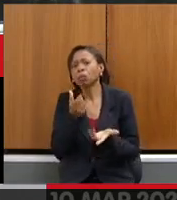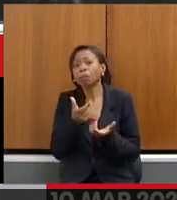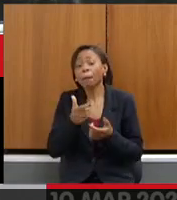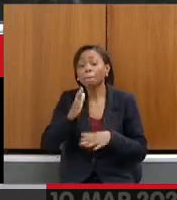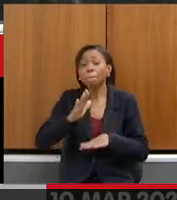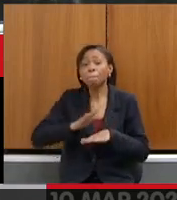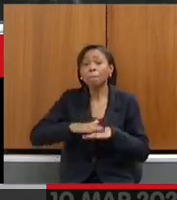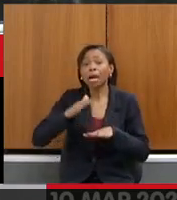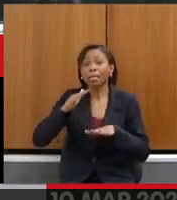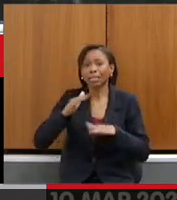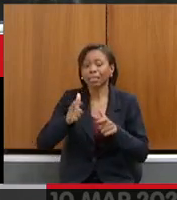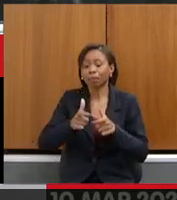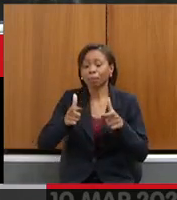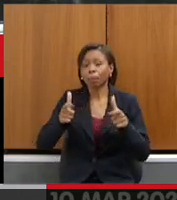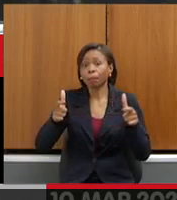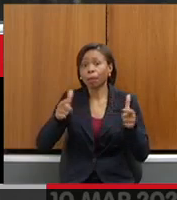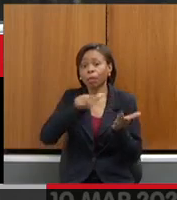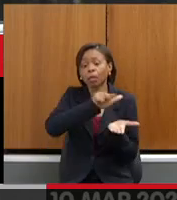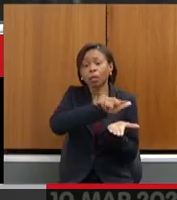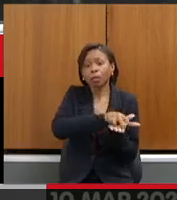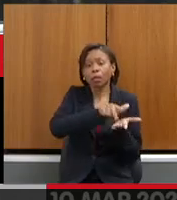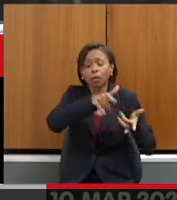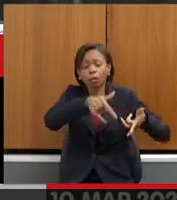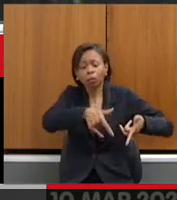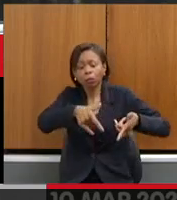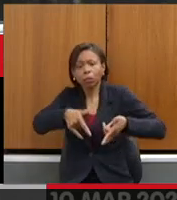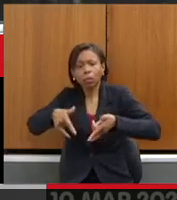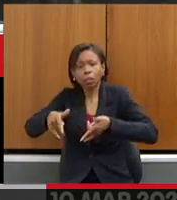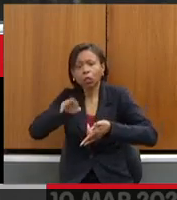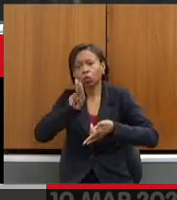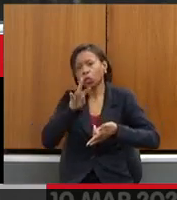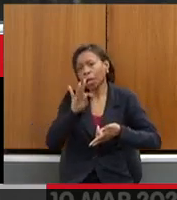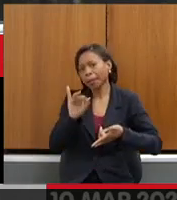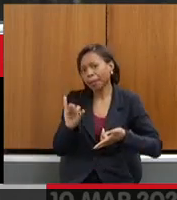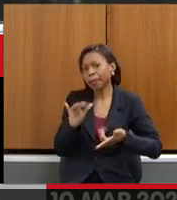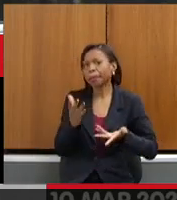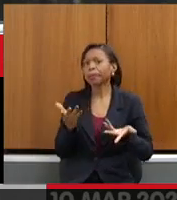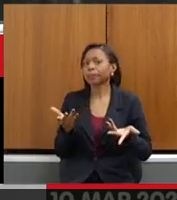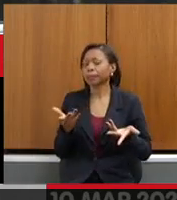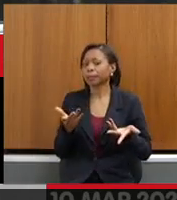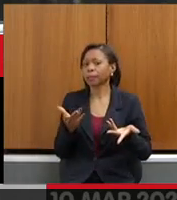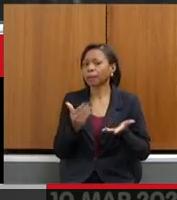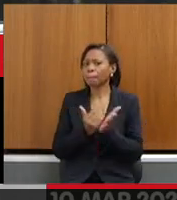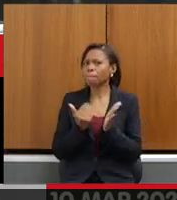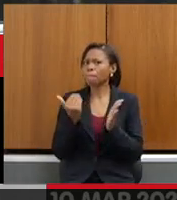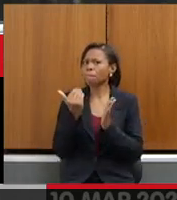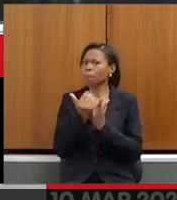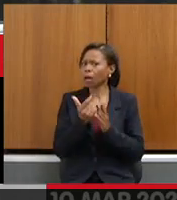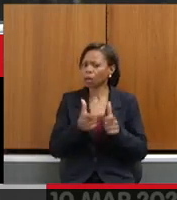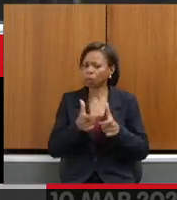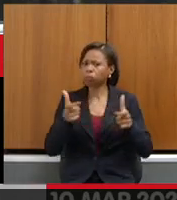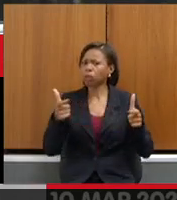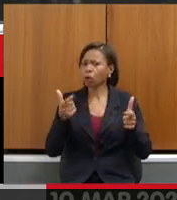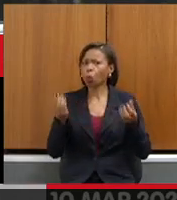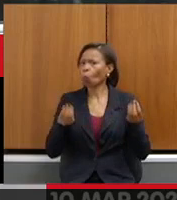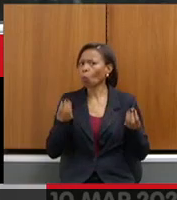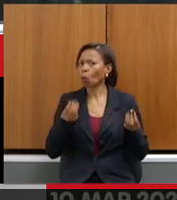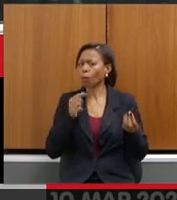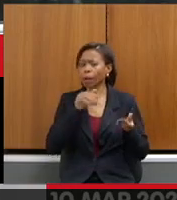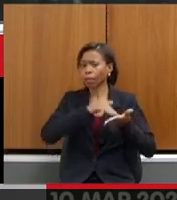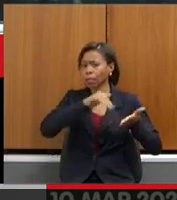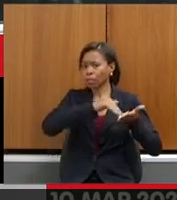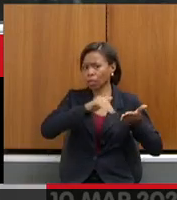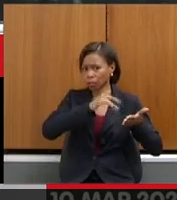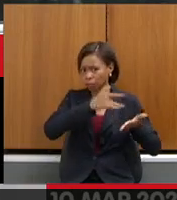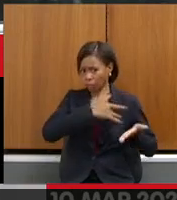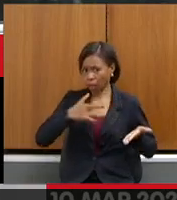leitos de UTI quanto da Necessidade né de aumento de com esse aumento de casa quais são as ações da secretaria